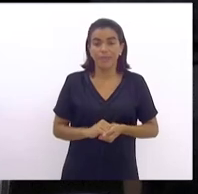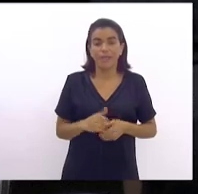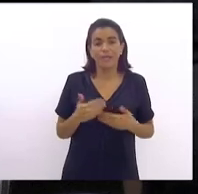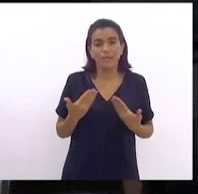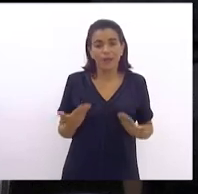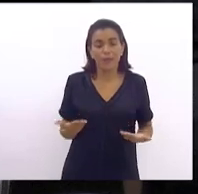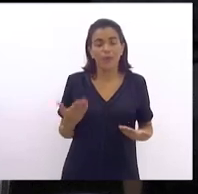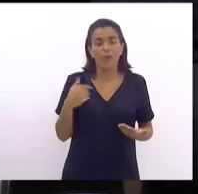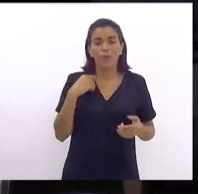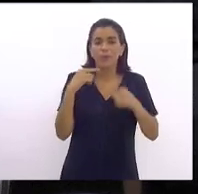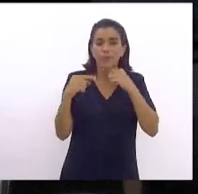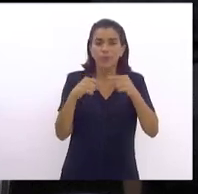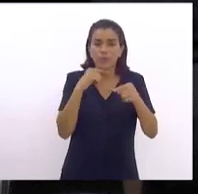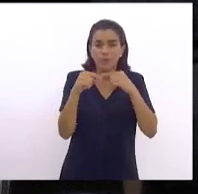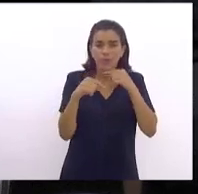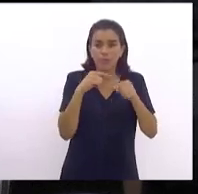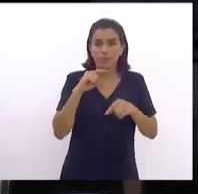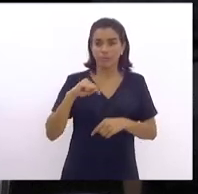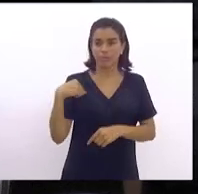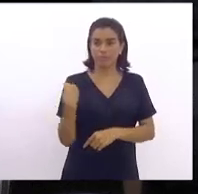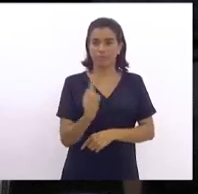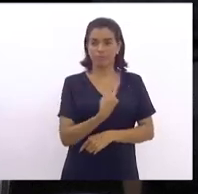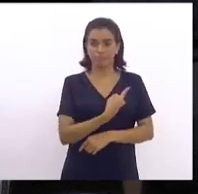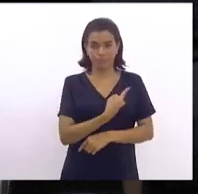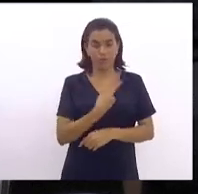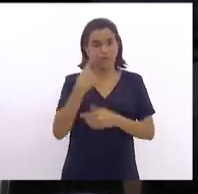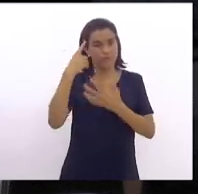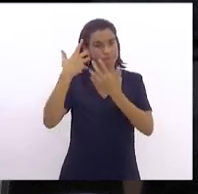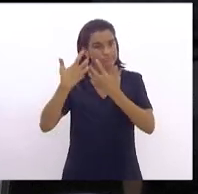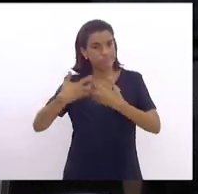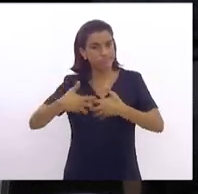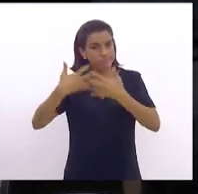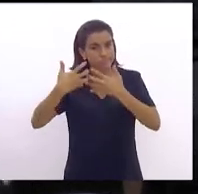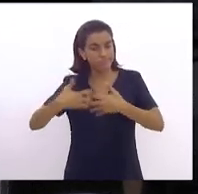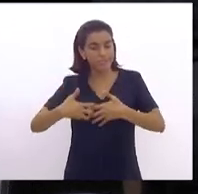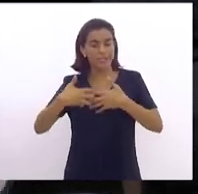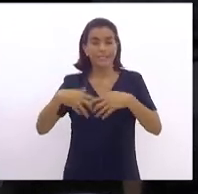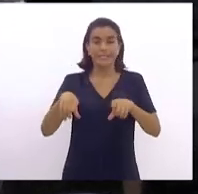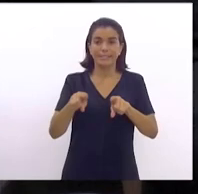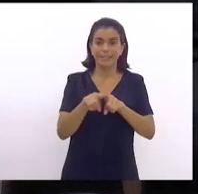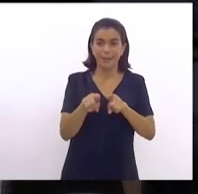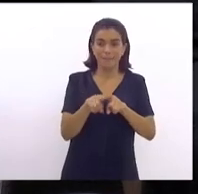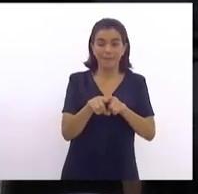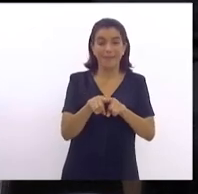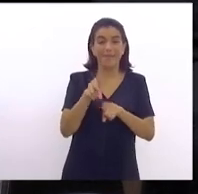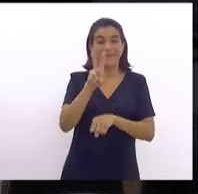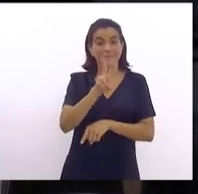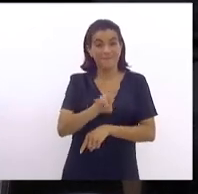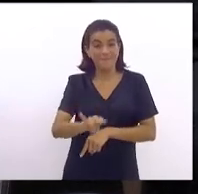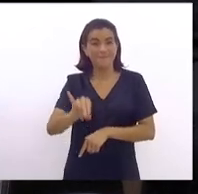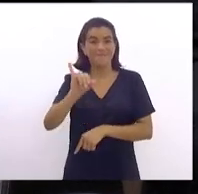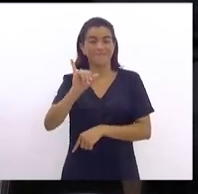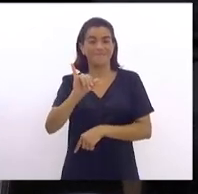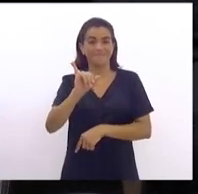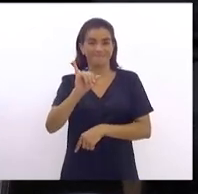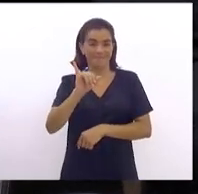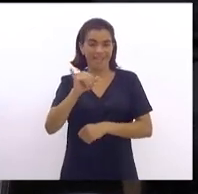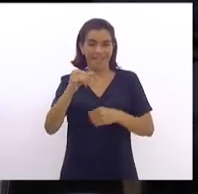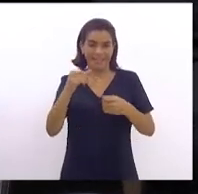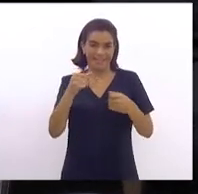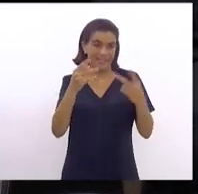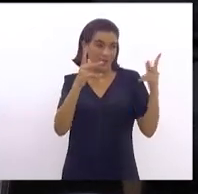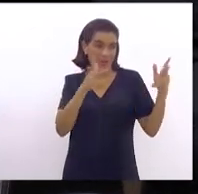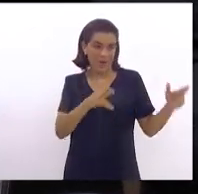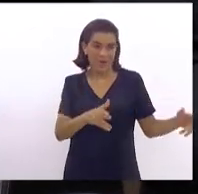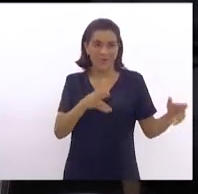não é, essa dúvida para que nós todos pudéssemos refletir, e eu também ia fazer essa mesma abordagem que o deputado Luiz